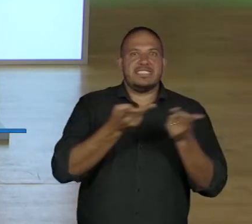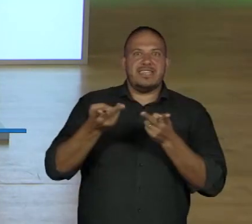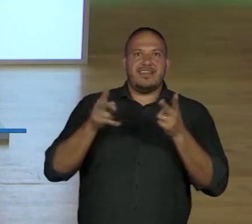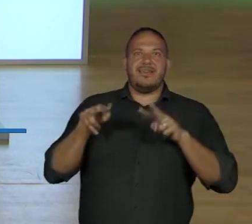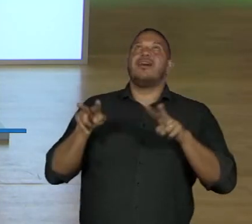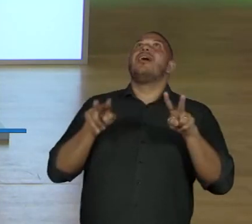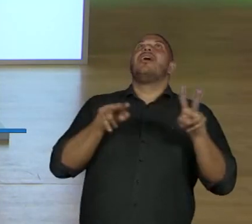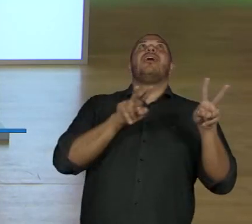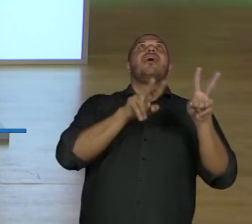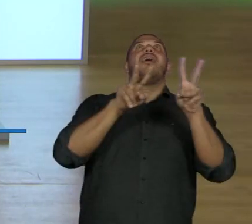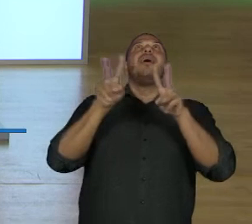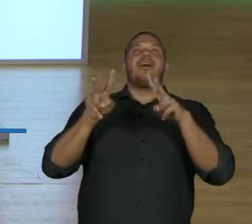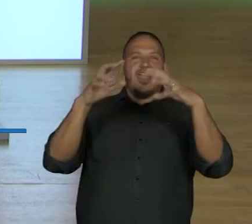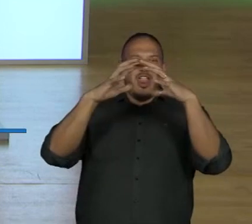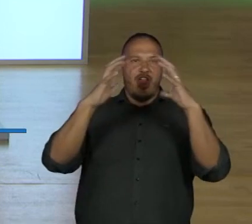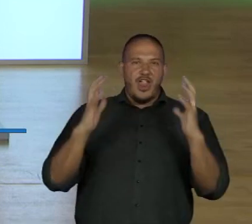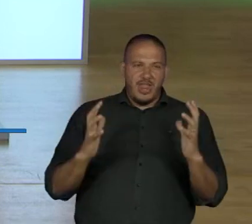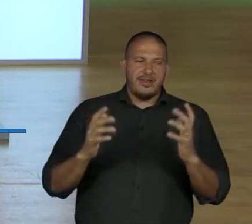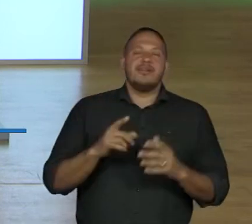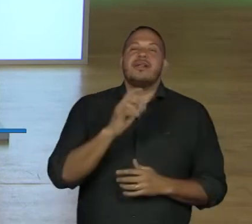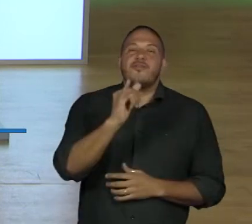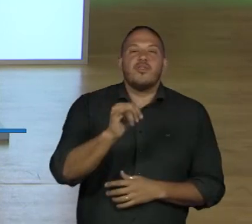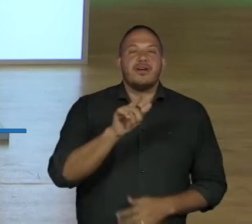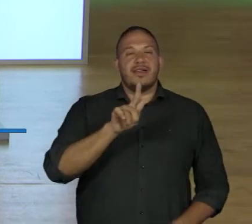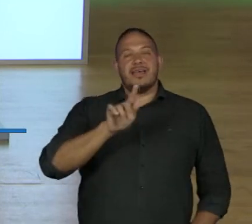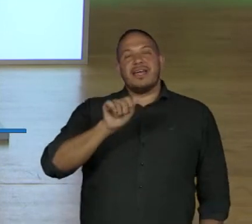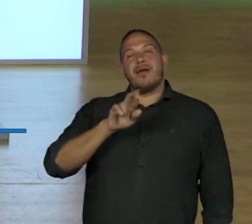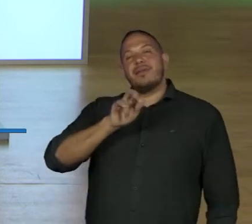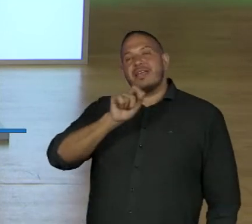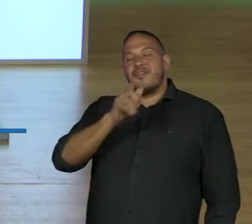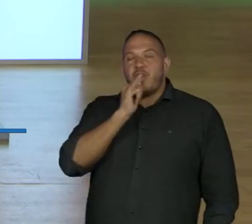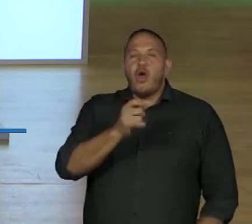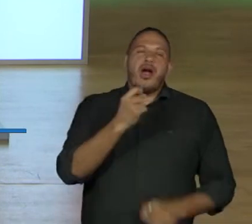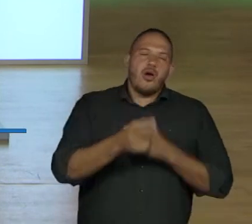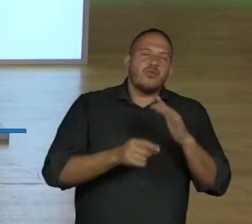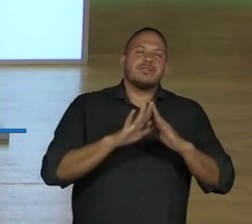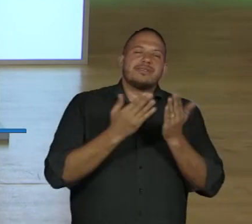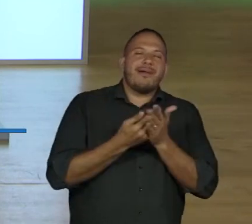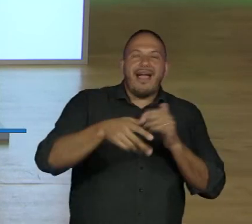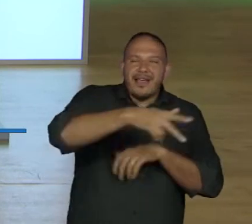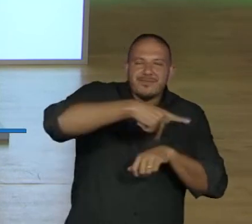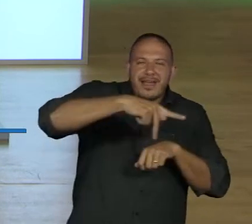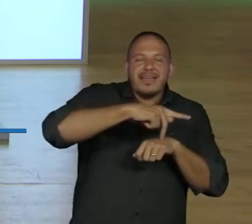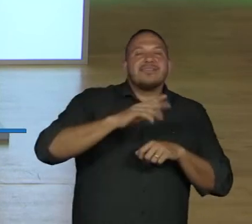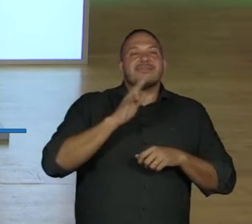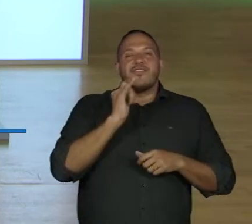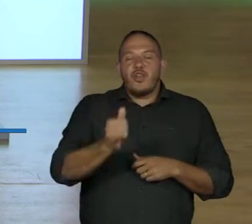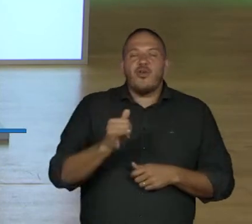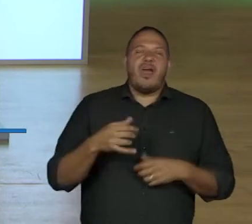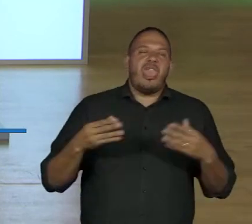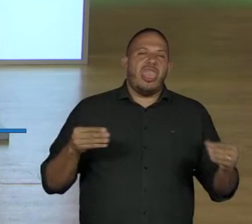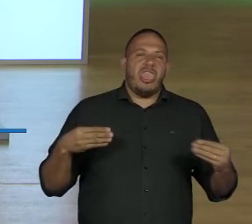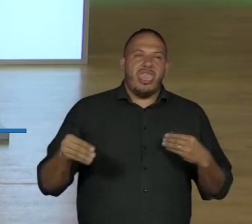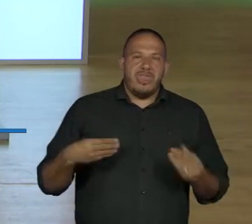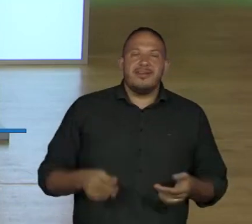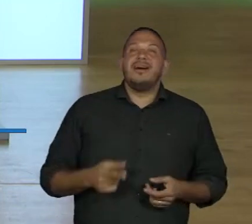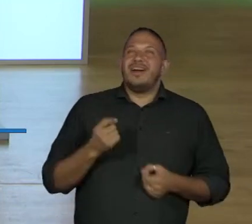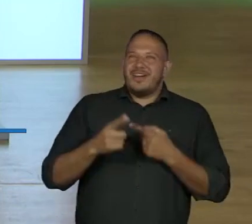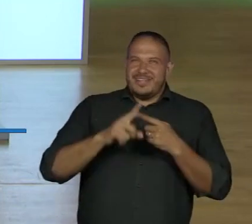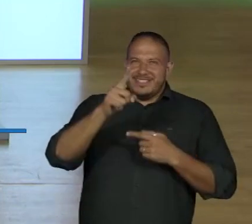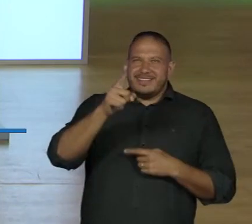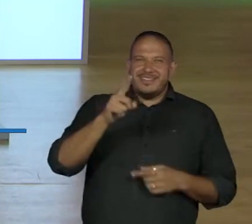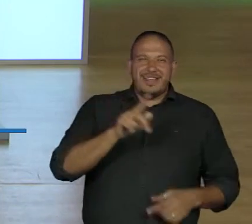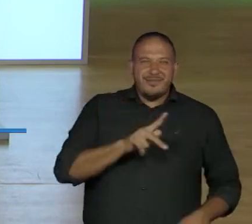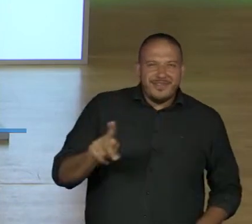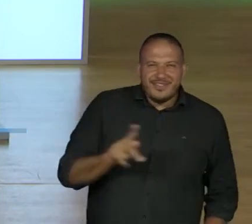países já estão relaxando com as questões de isolamento. Olha só, a professora Kate já colocou da onde é essa imagem, hein? Já adiantou.